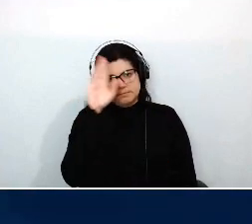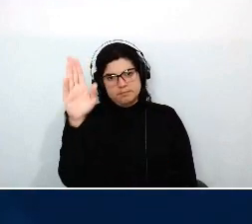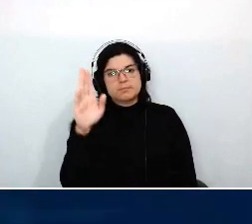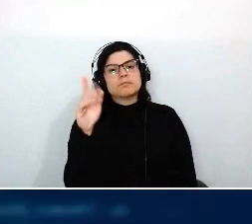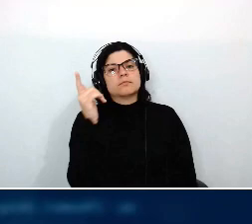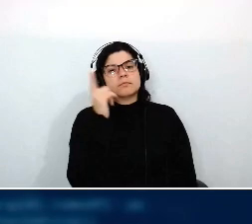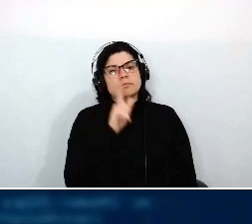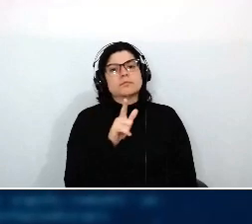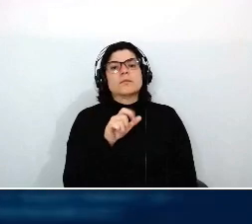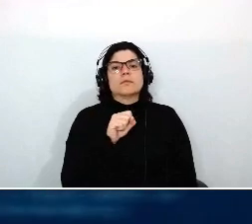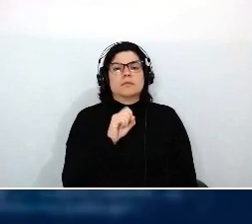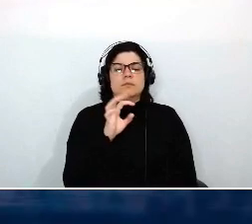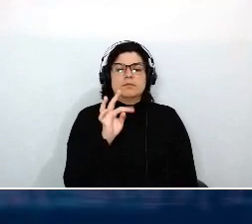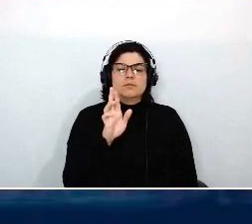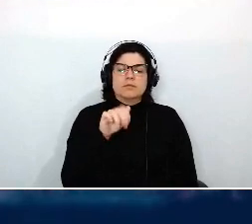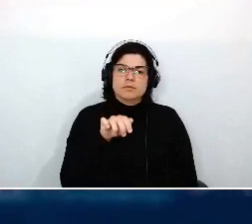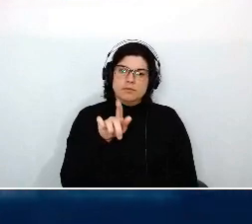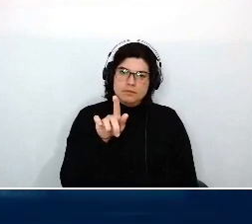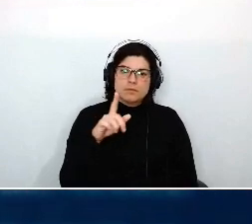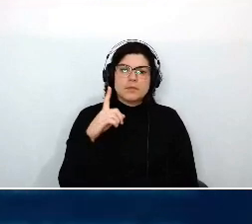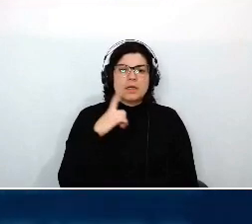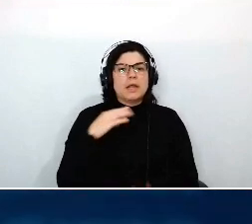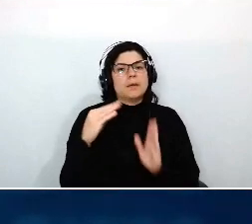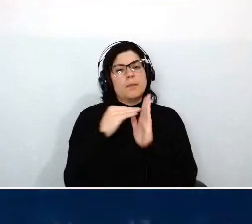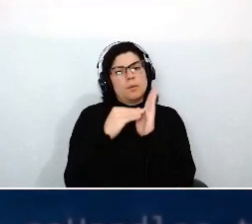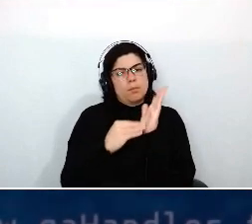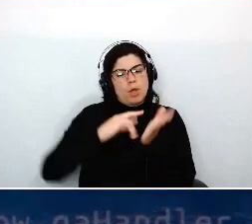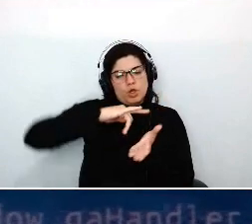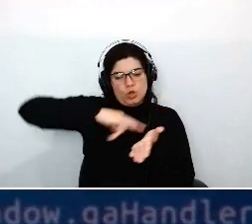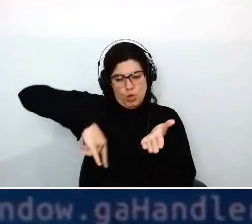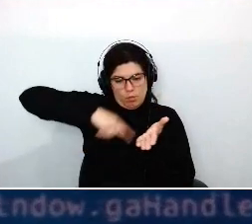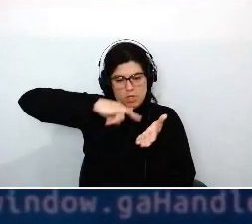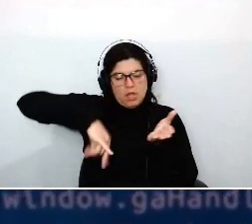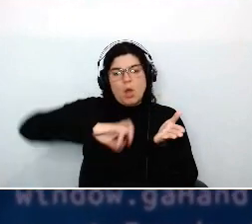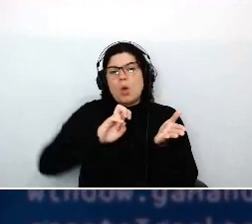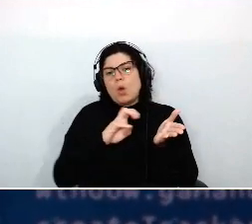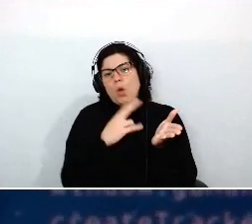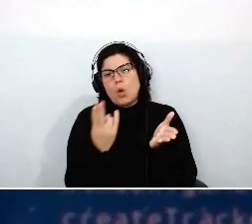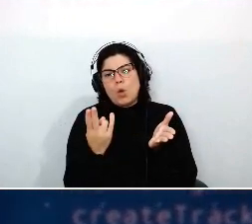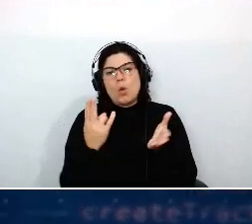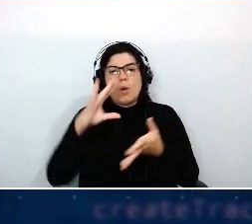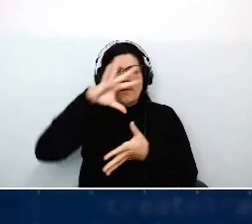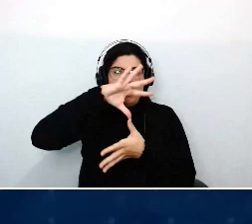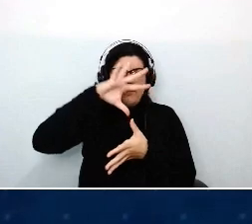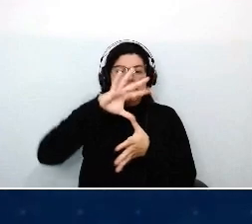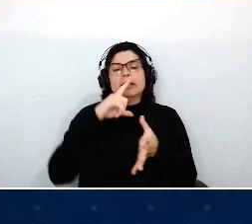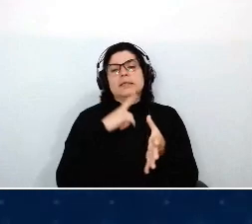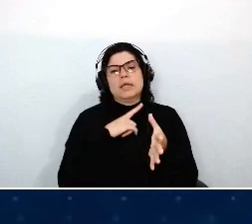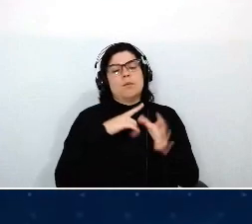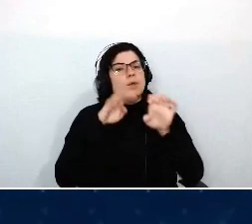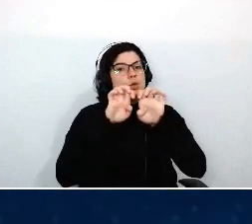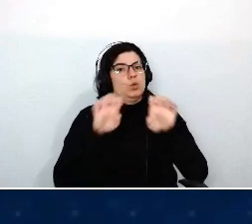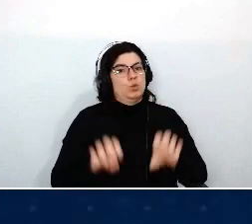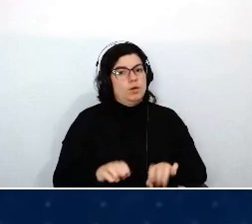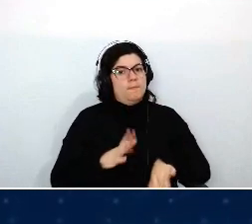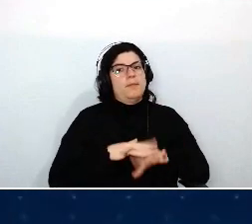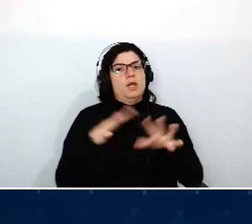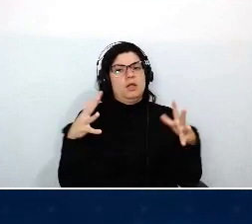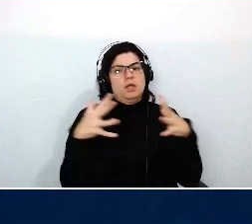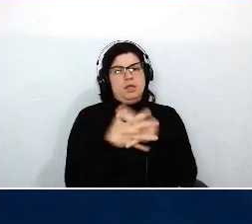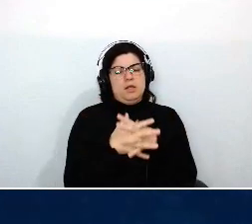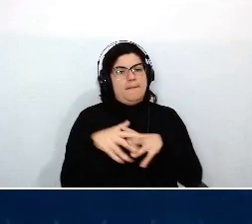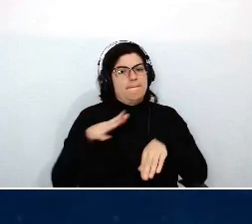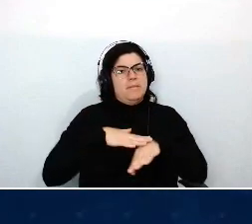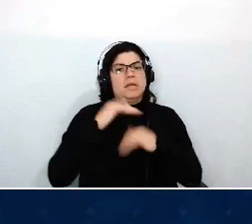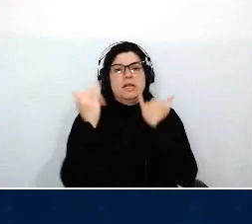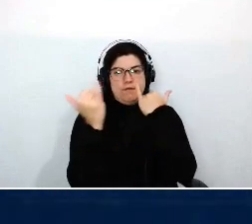aí a galera usa para documentar, por exemplo, ou passar um mapa e você tem uma estrutura de dados mais complexa para dar mais informação, mais